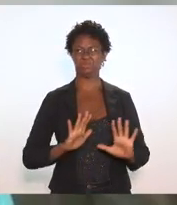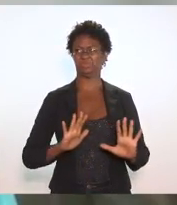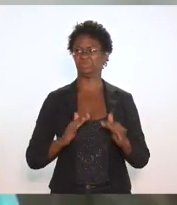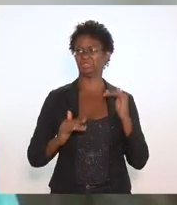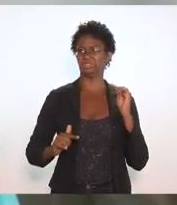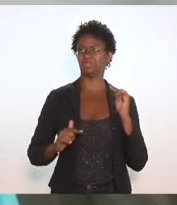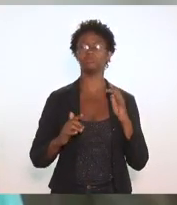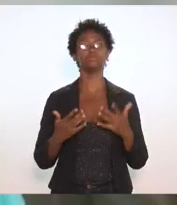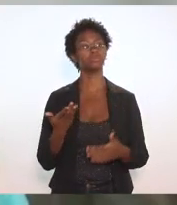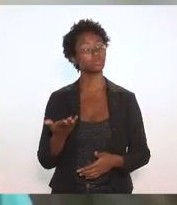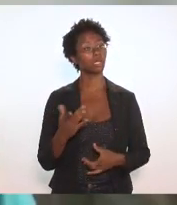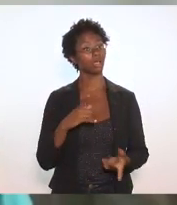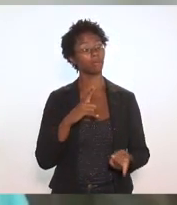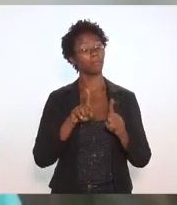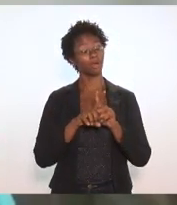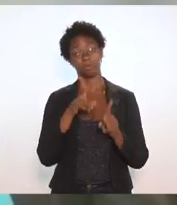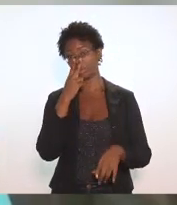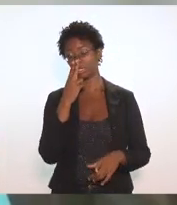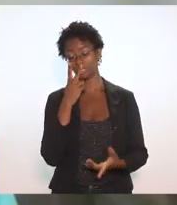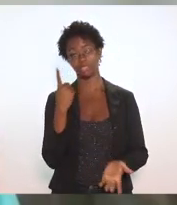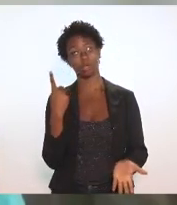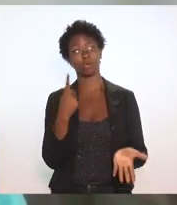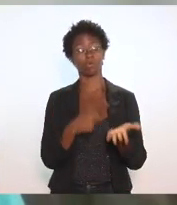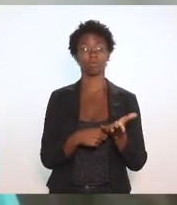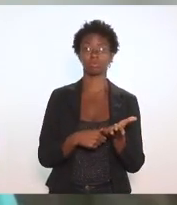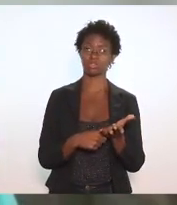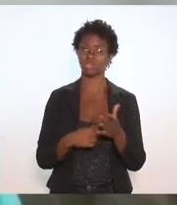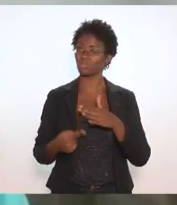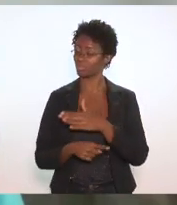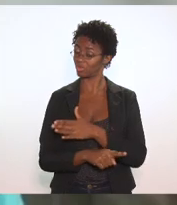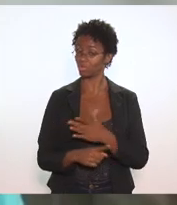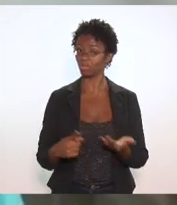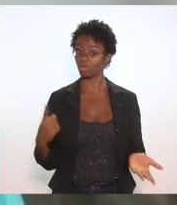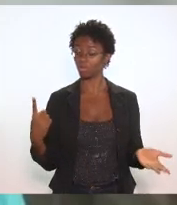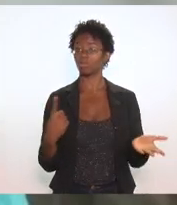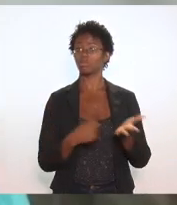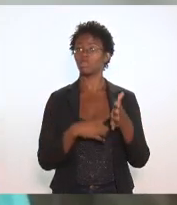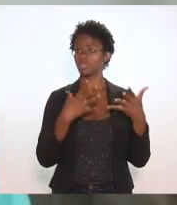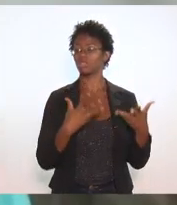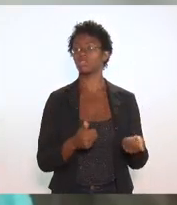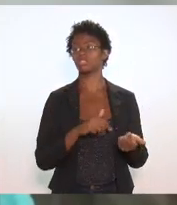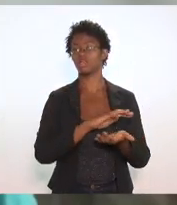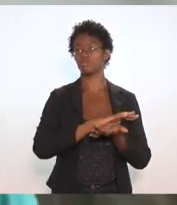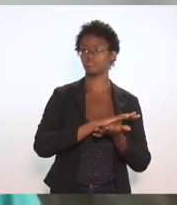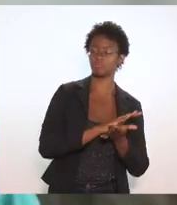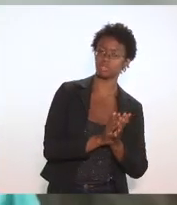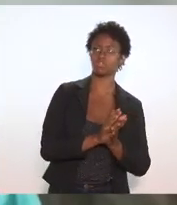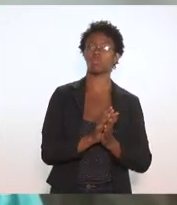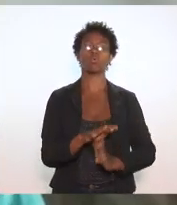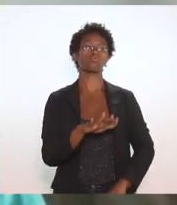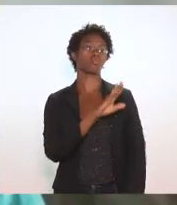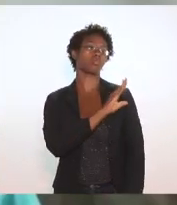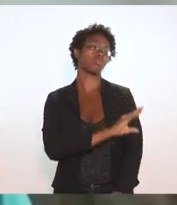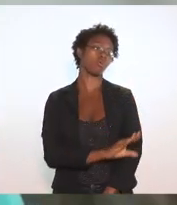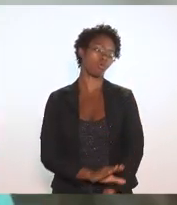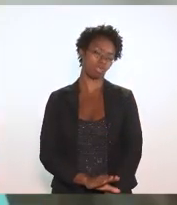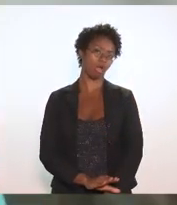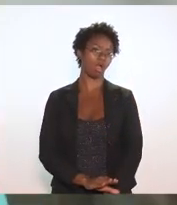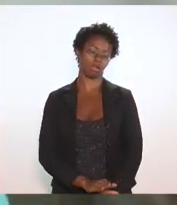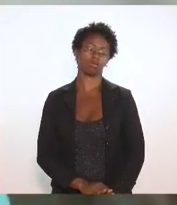é compactuar, no fundo, no fundo, um racismo cultural